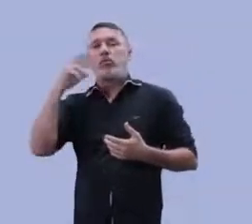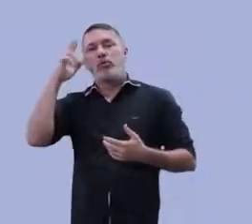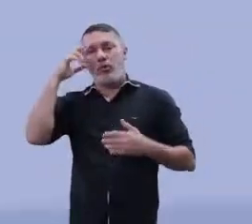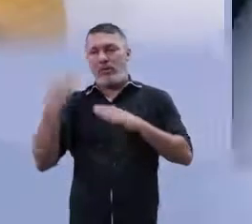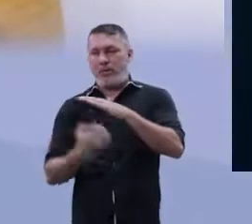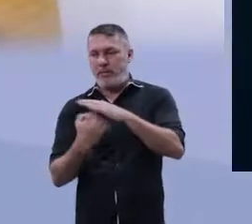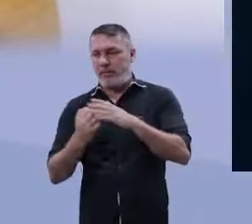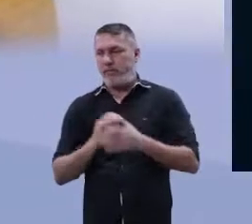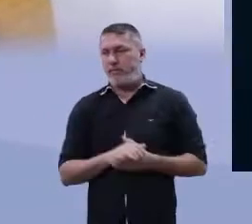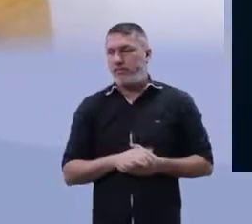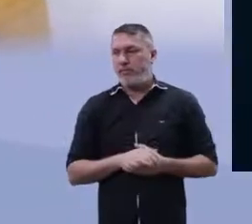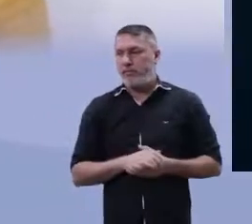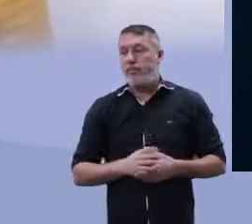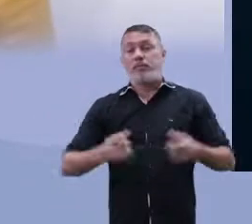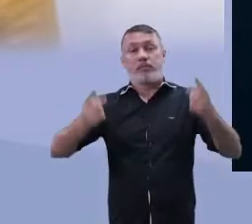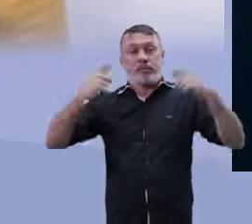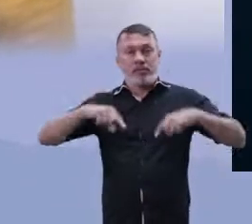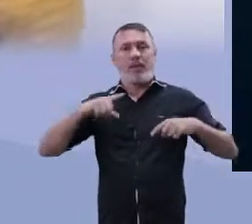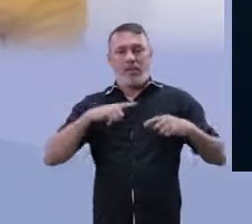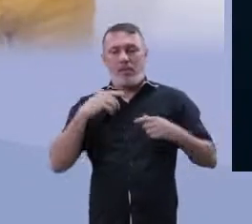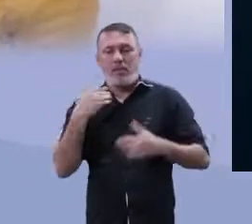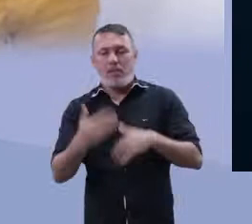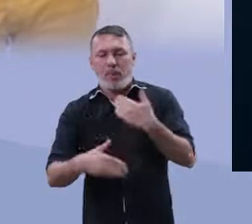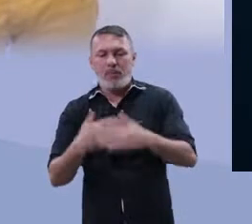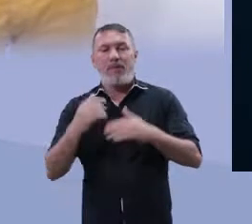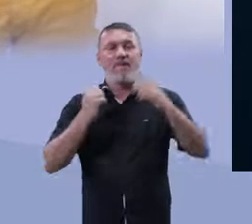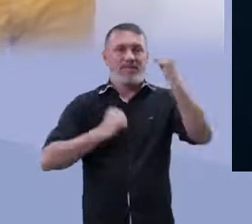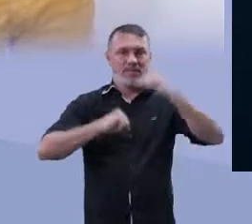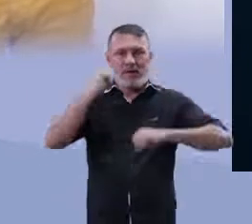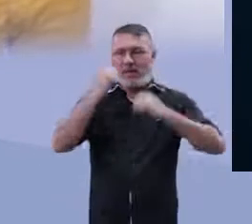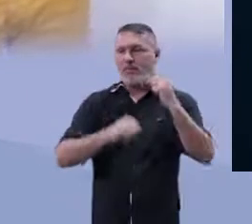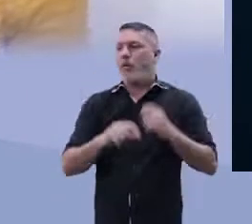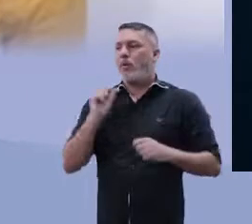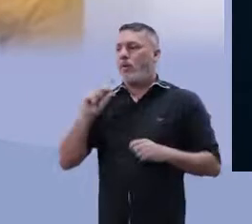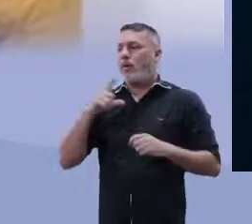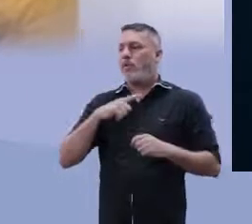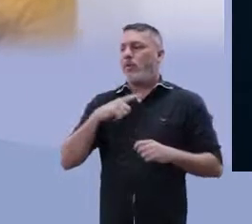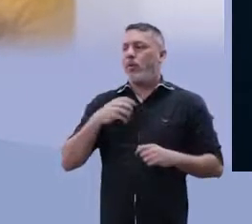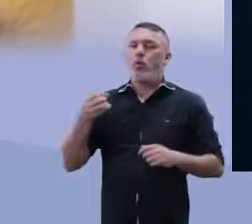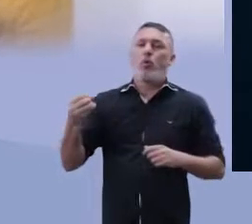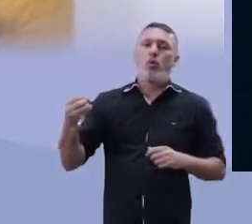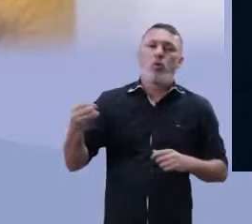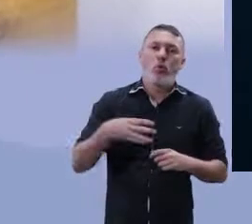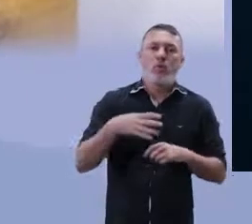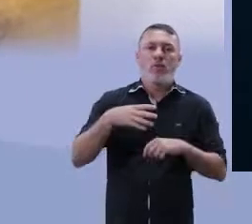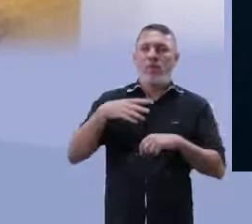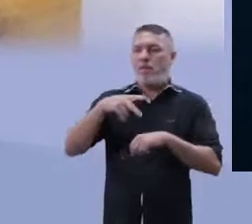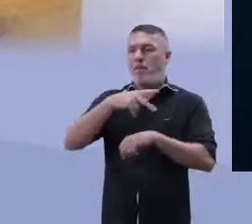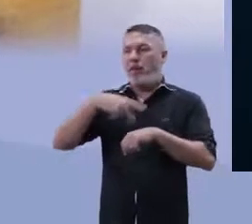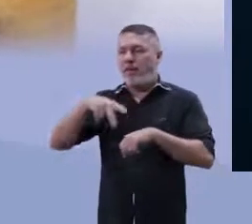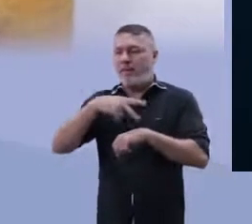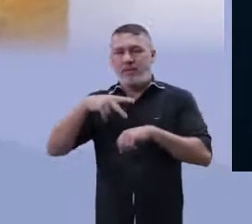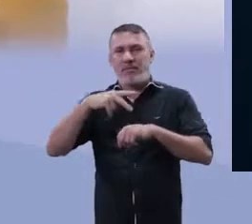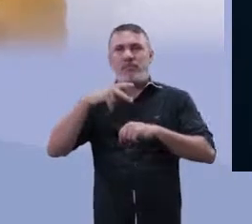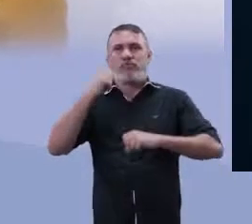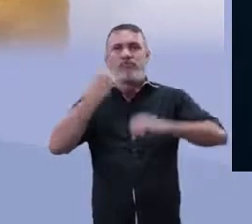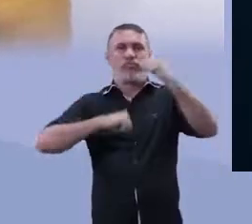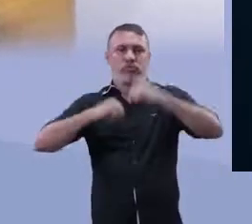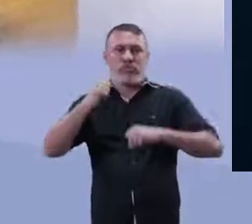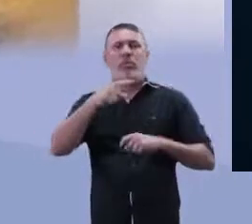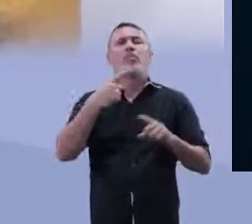empresário. Quando nós falamos do processo de industrialização, nós temos os chamados novos países industrializados, ou seja, aonde